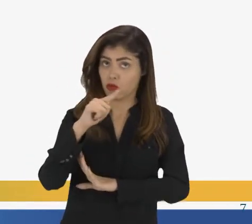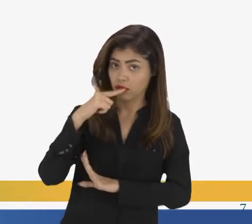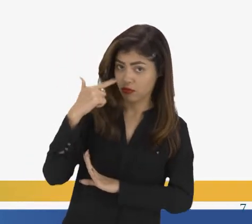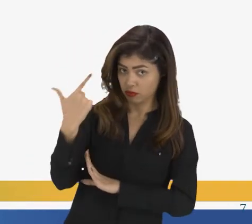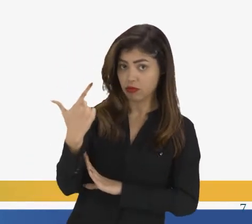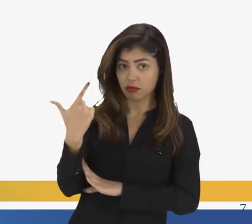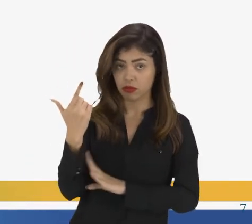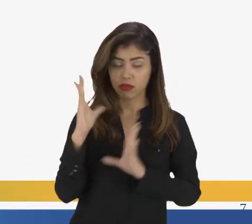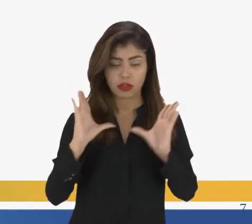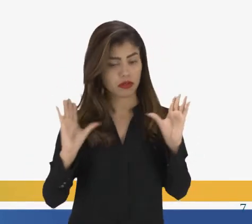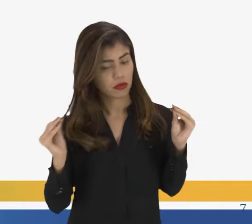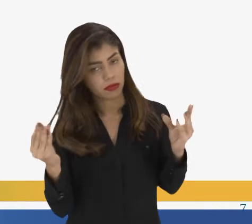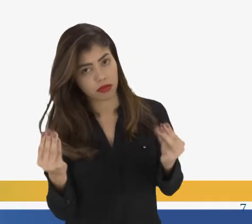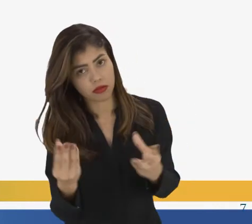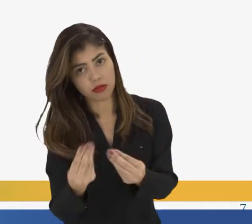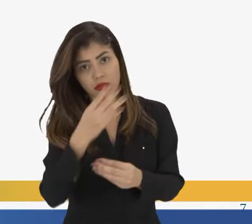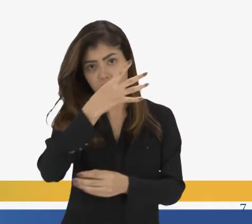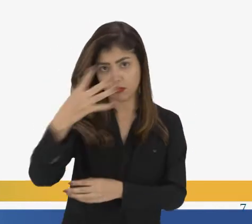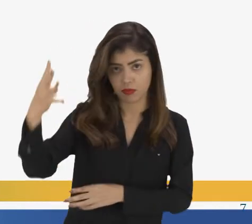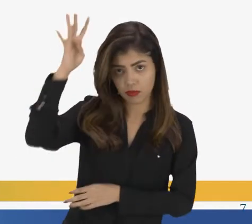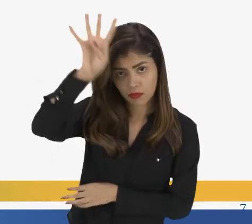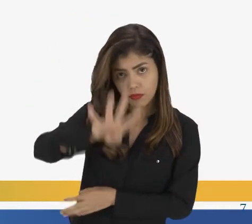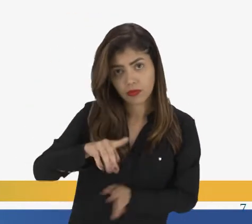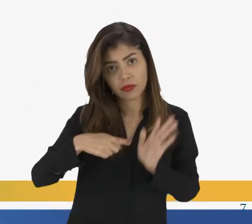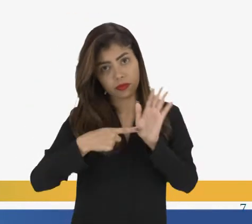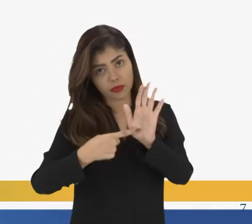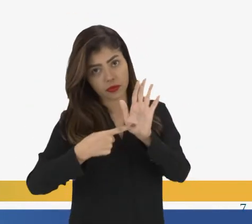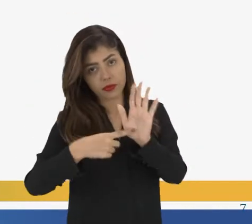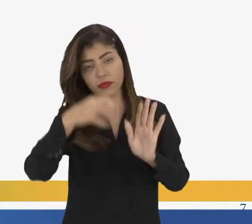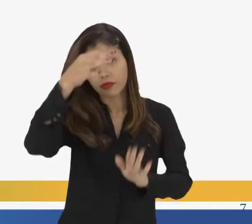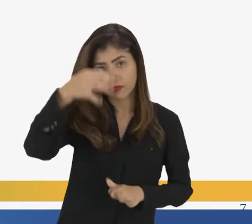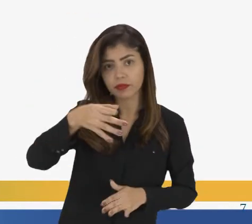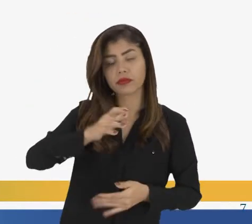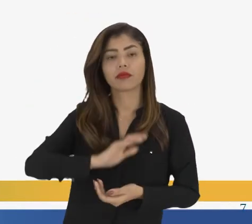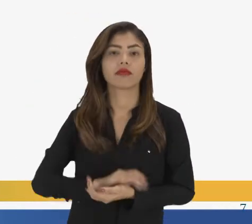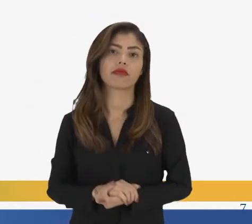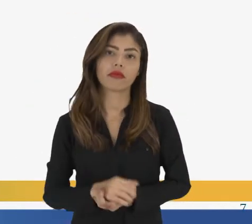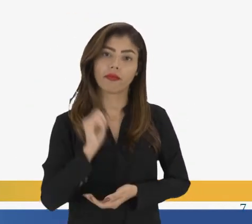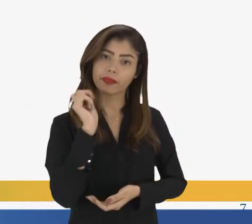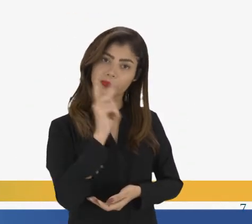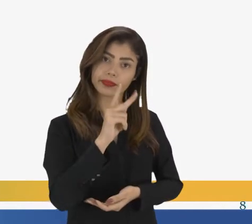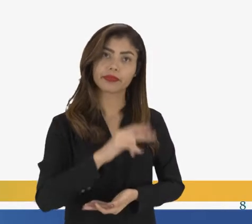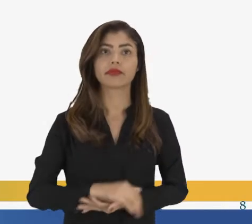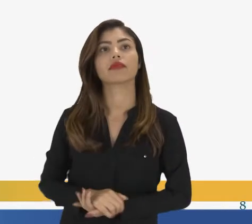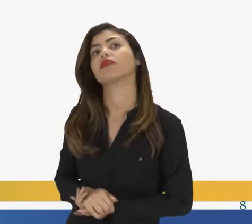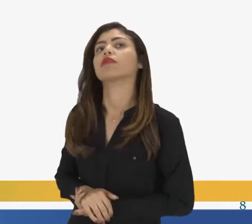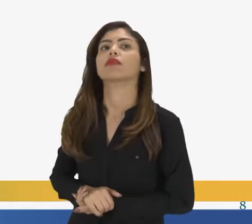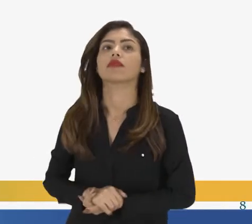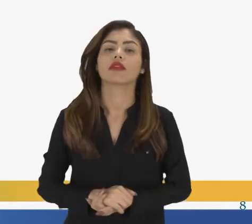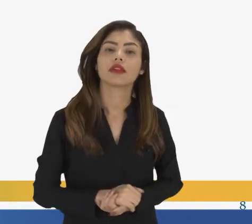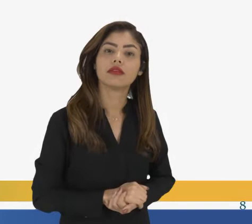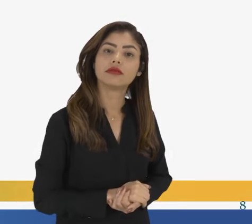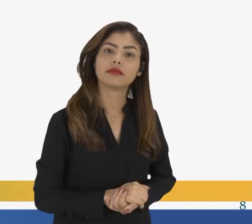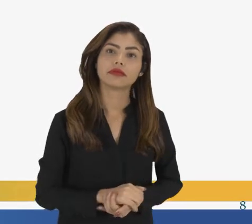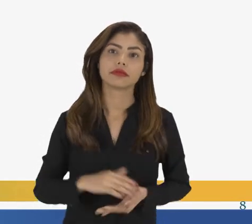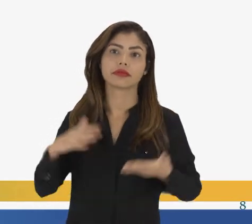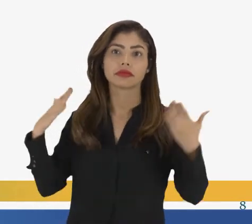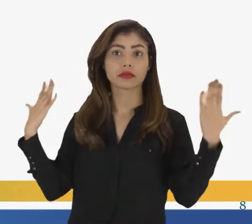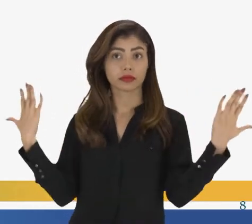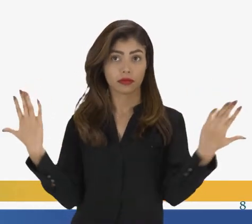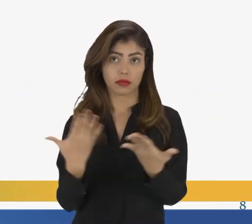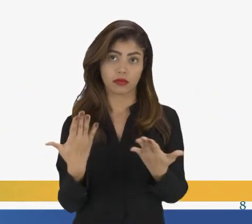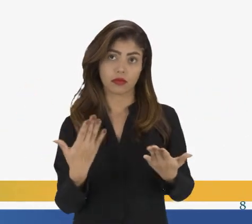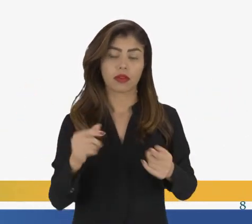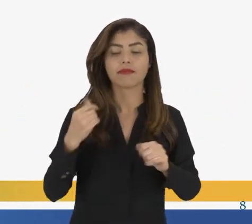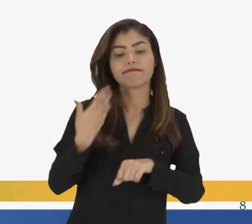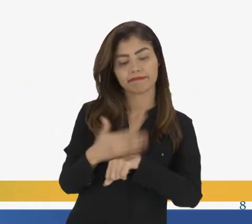com as outras substâncias presentes na tabela, pessoal. Certo? Tá ok, pessoal? Agora, pessoal,